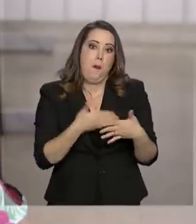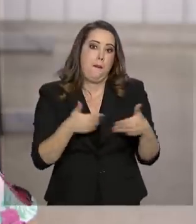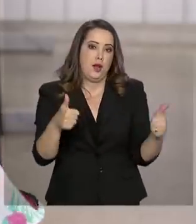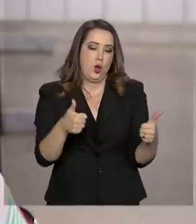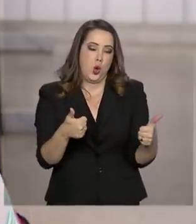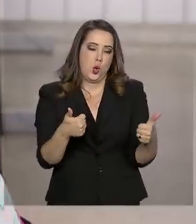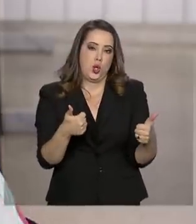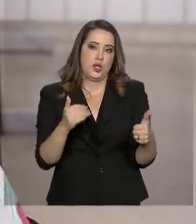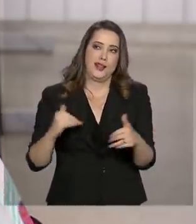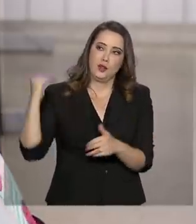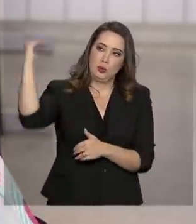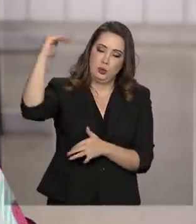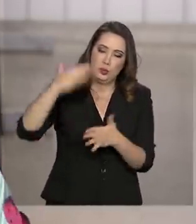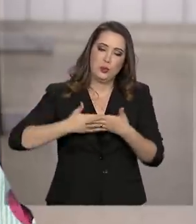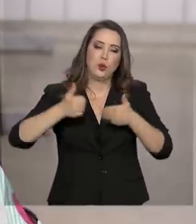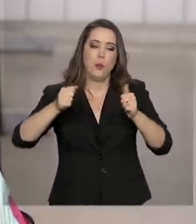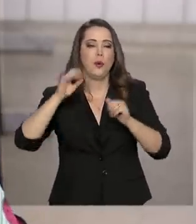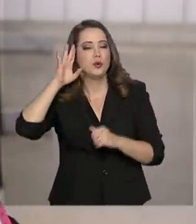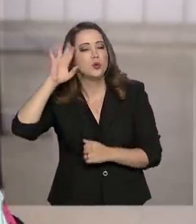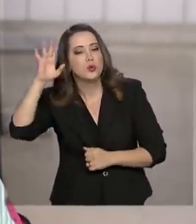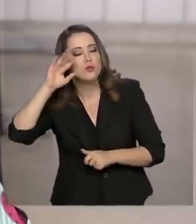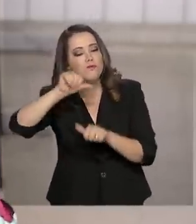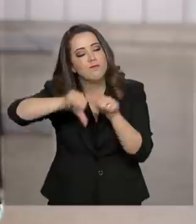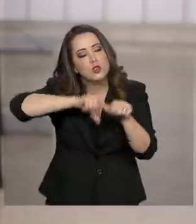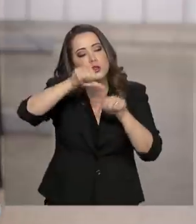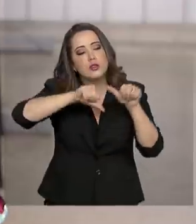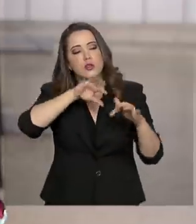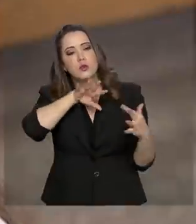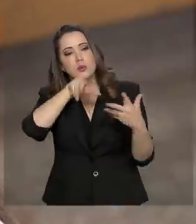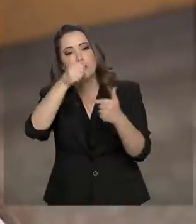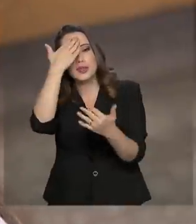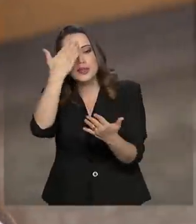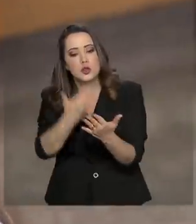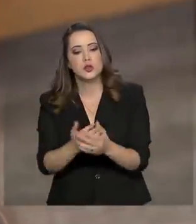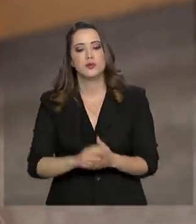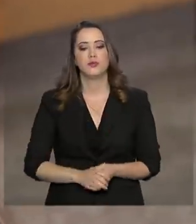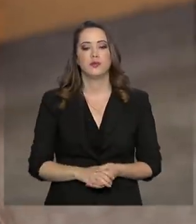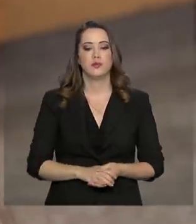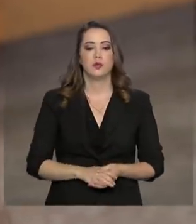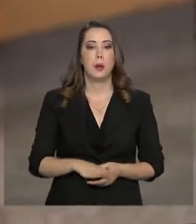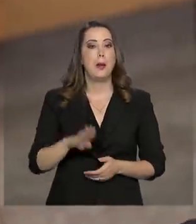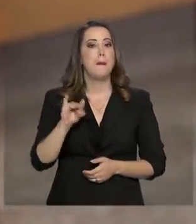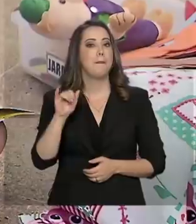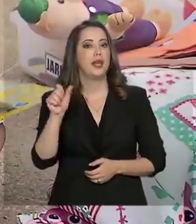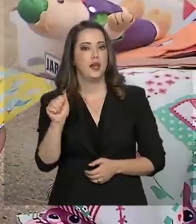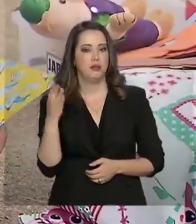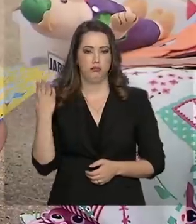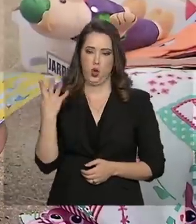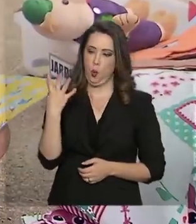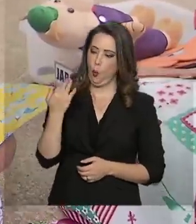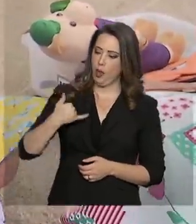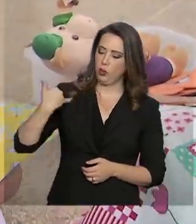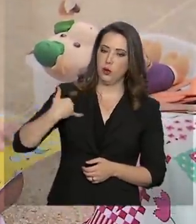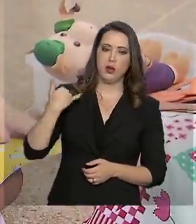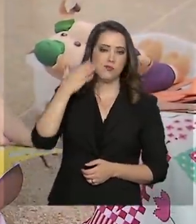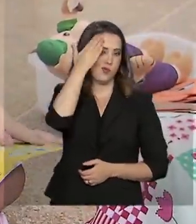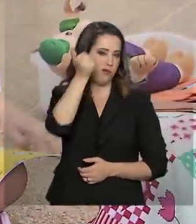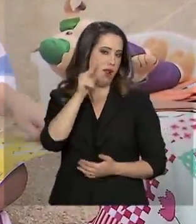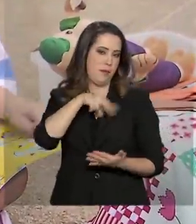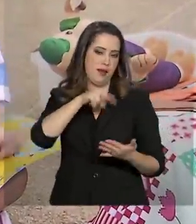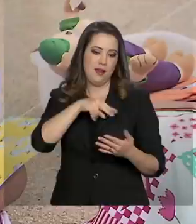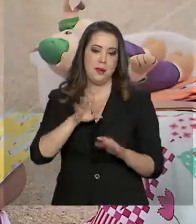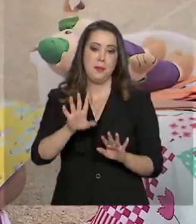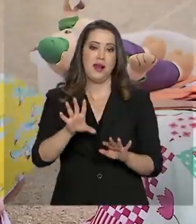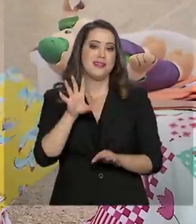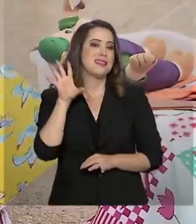né e tem esse poder de sonhar de transformar o mundo acreditar a via tem quatro anos e ainda não sabe ler